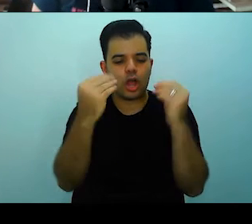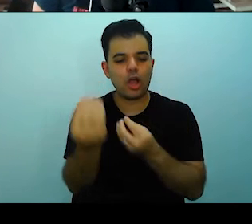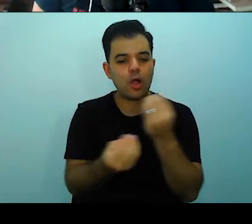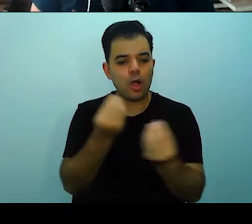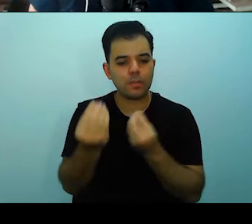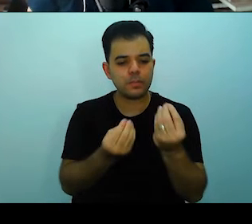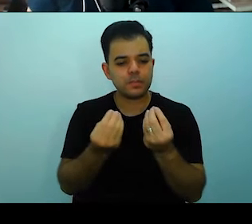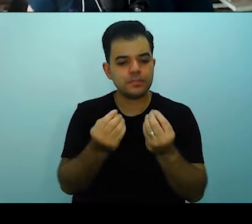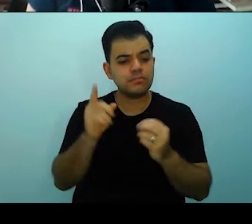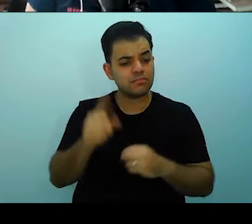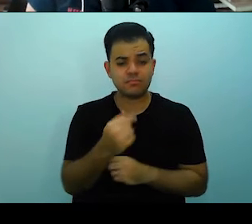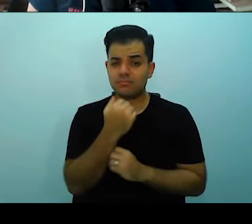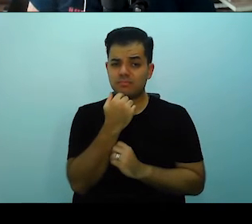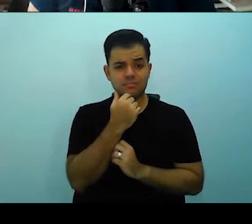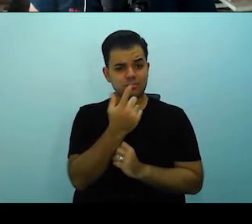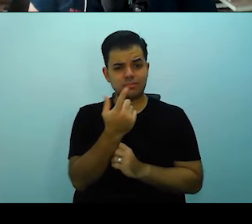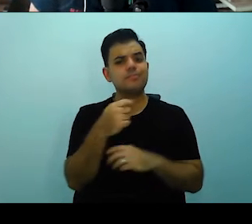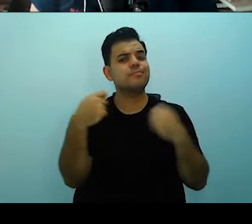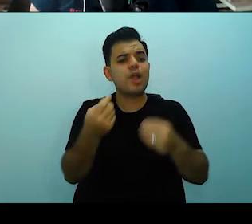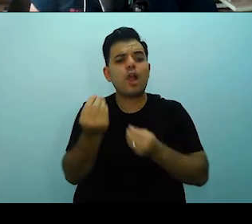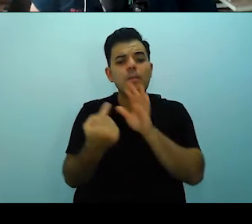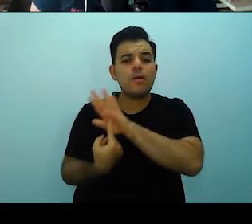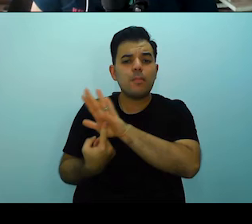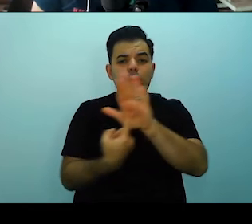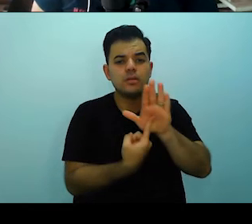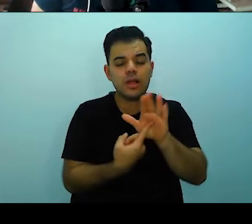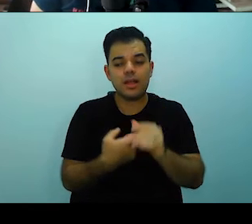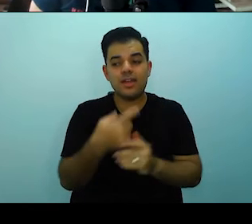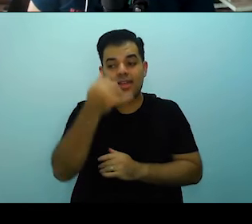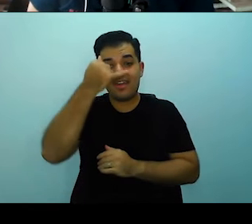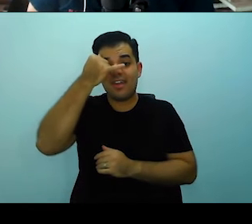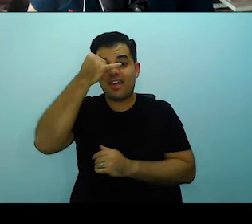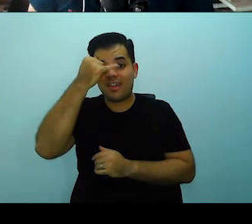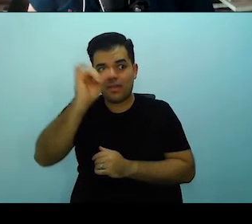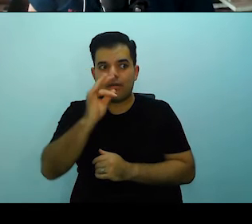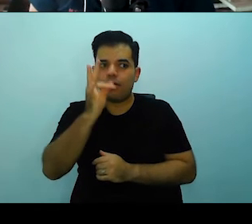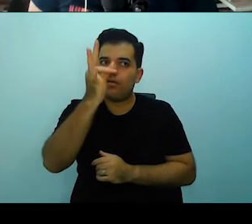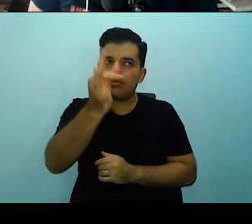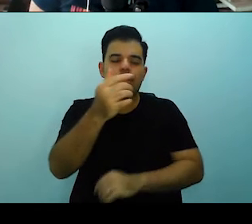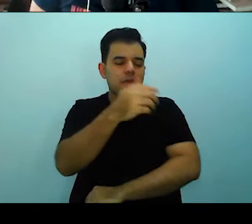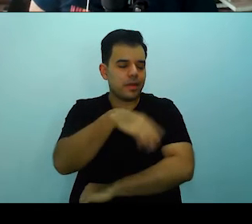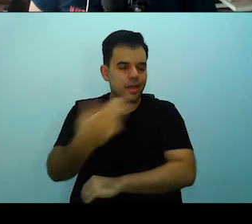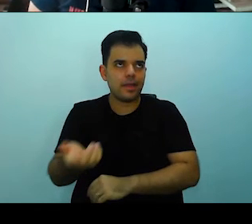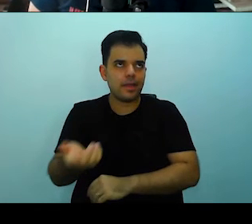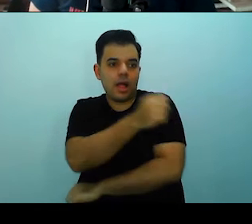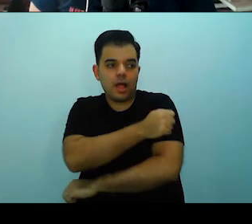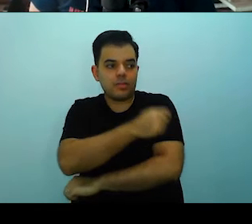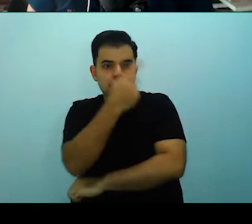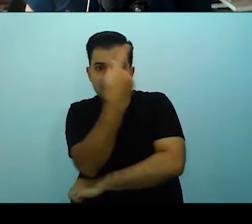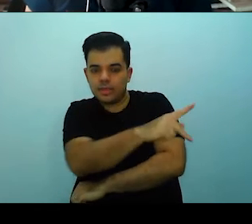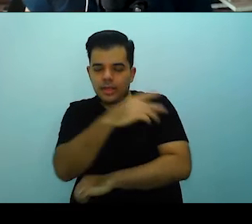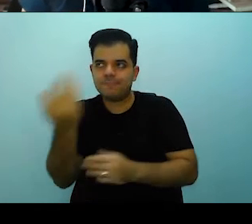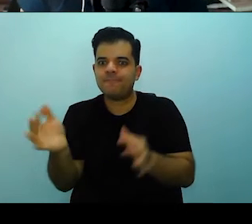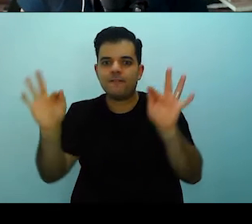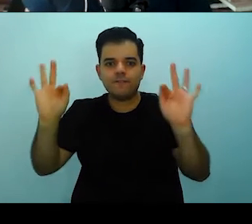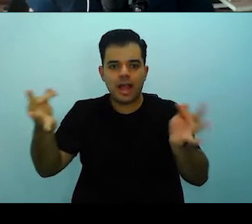nosso programa quer passar para ele. E para evitar que o nosso aluno ele tenha problemas com ortografia, com estruturação de frases,